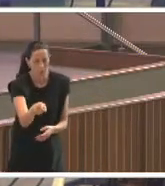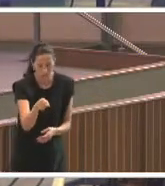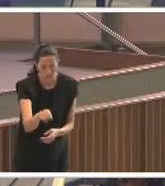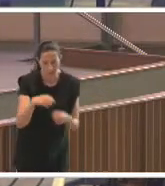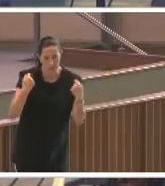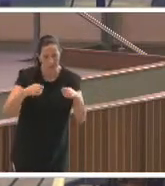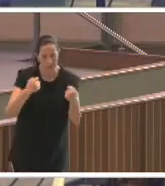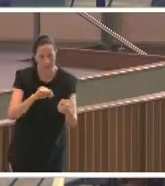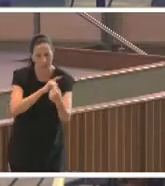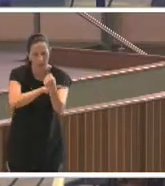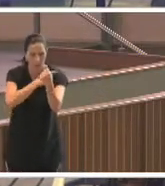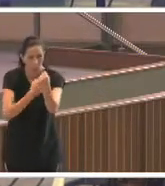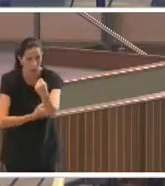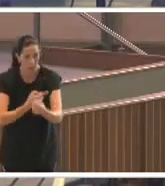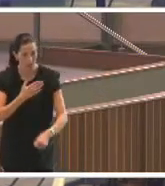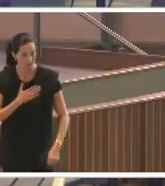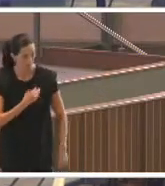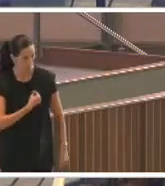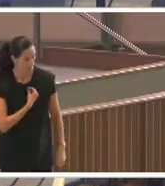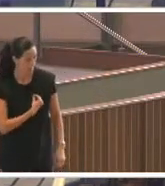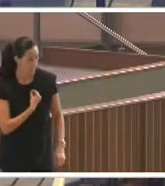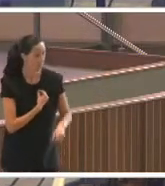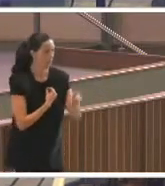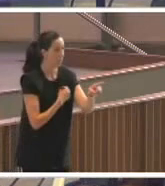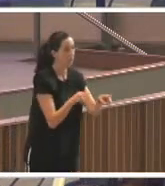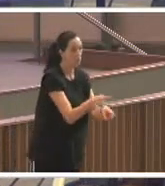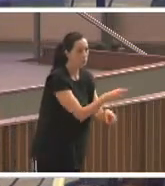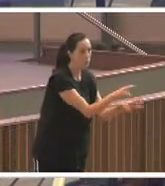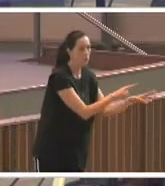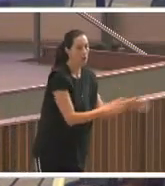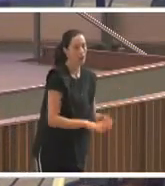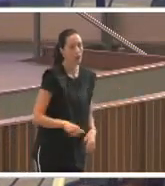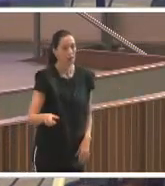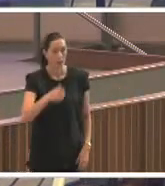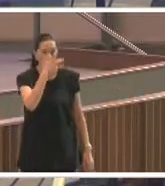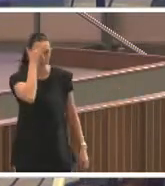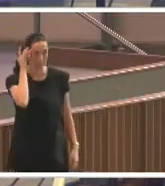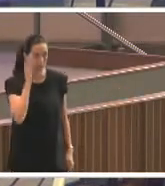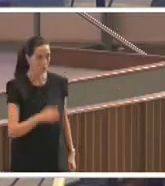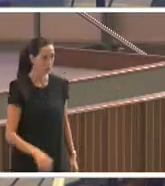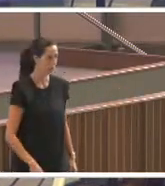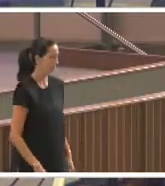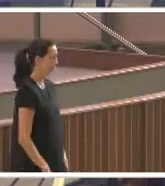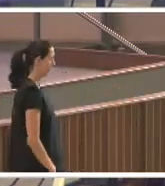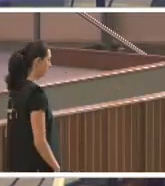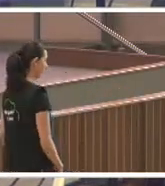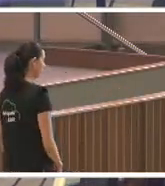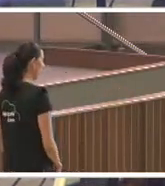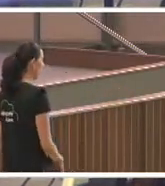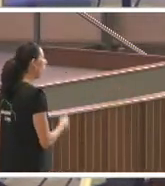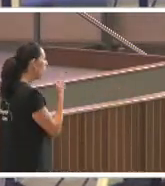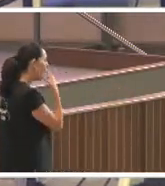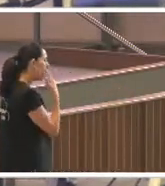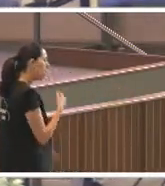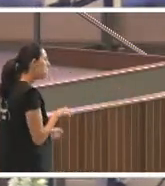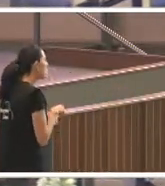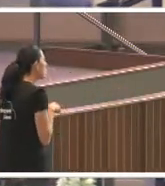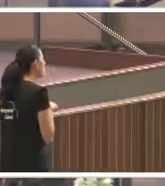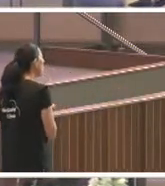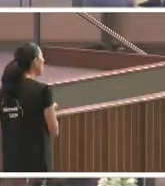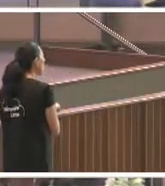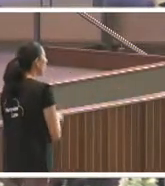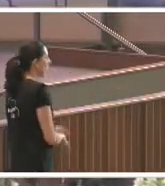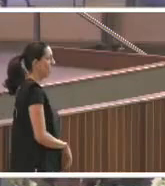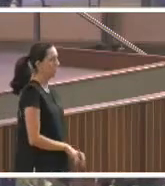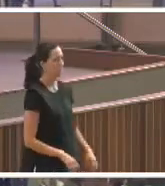colocava um sentimento de necessidade, e essas pessoas chegavam e conversavam e tocavam o meu coração. Até